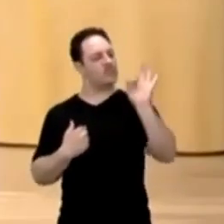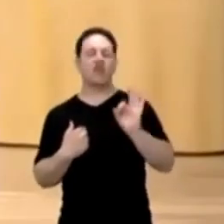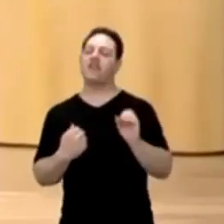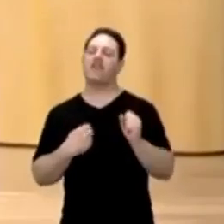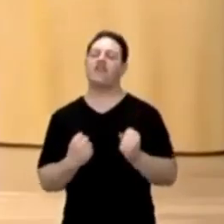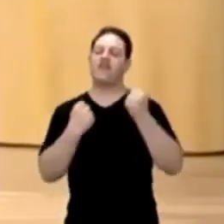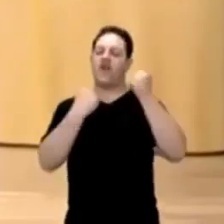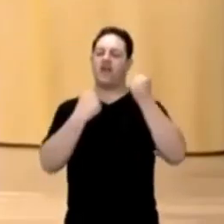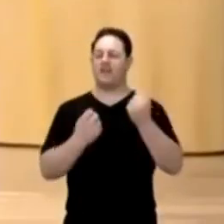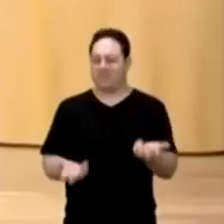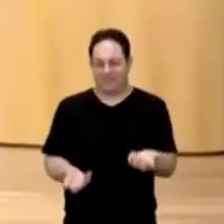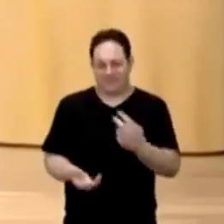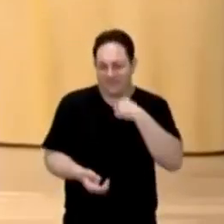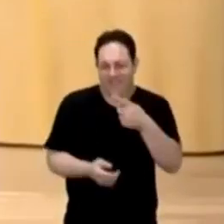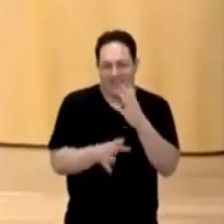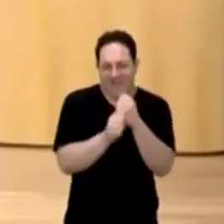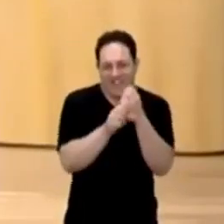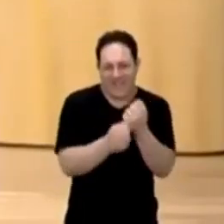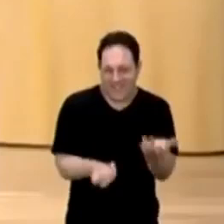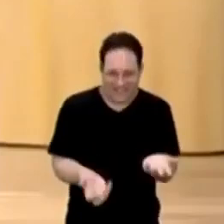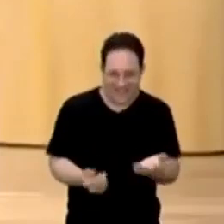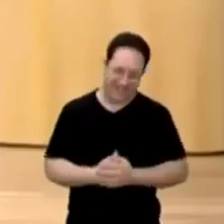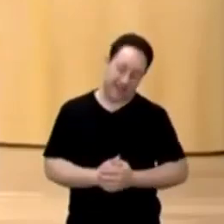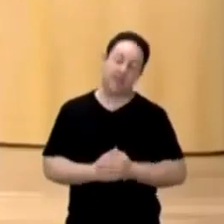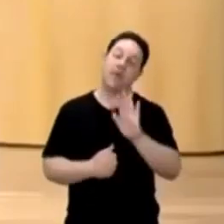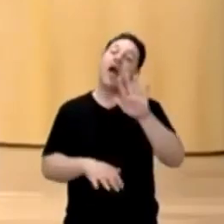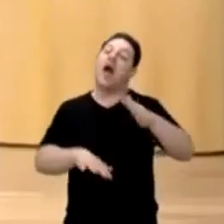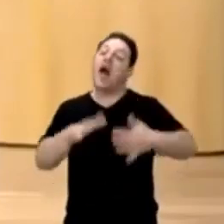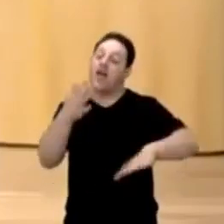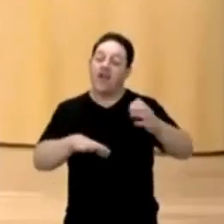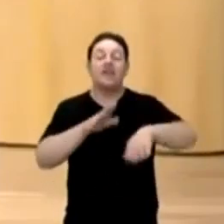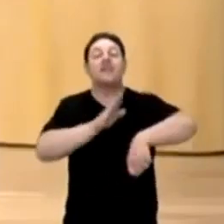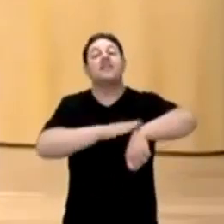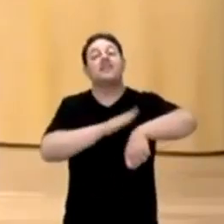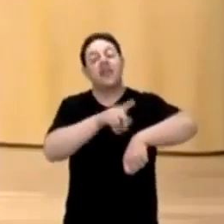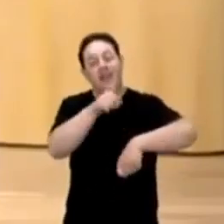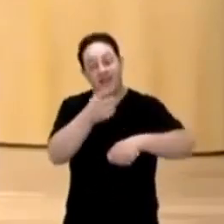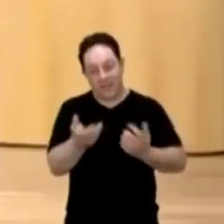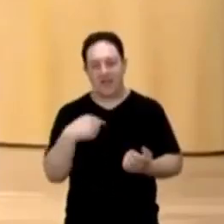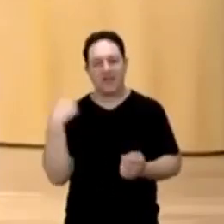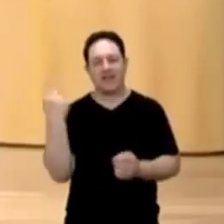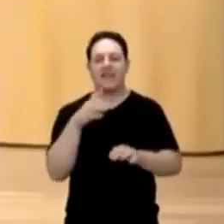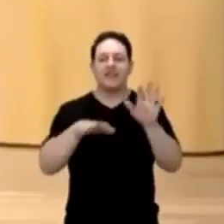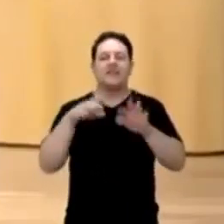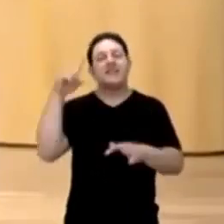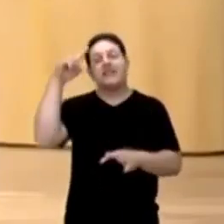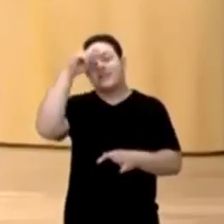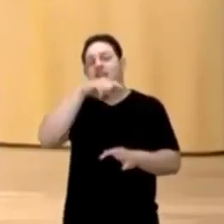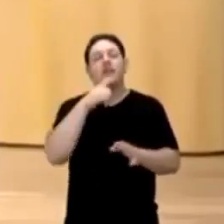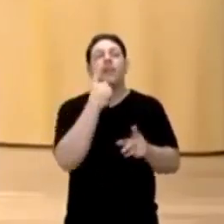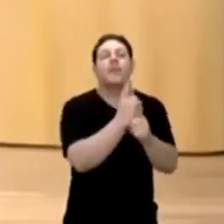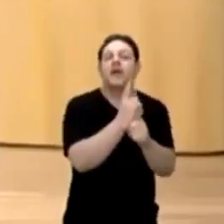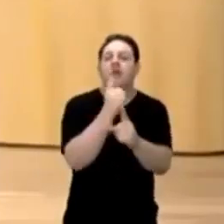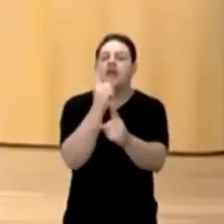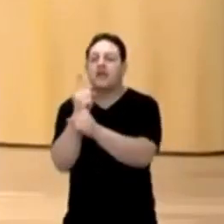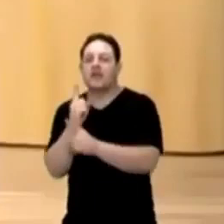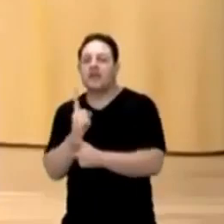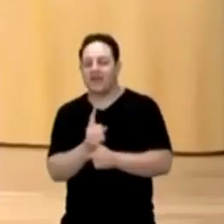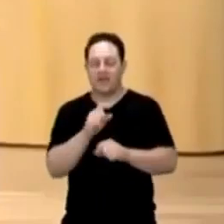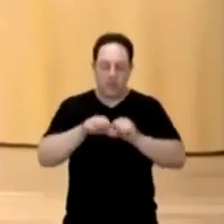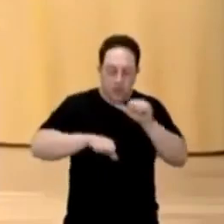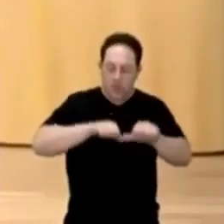tem como você fazer Exato. Isso. E acho que são, às vezes é questão de tempo também, né? A gente demora também tempo pra ver essas transformações.